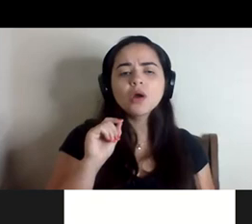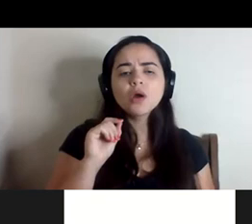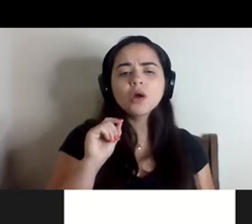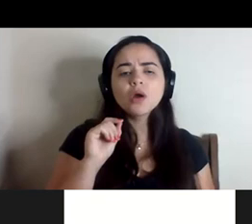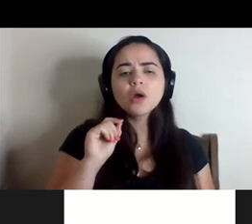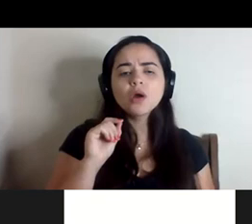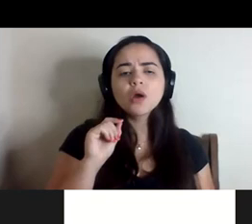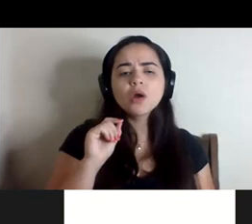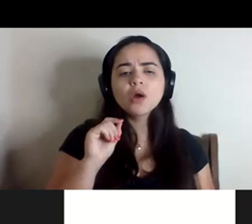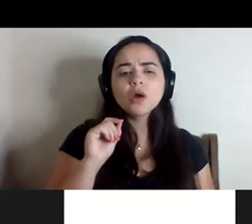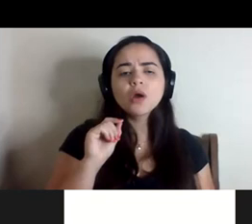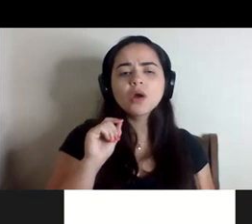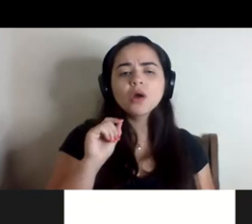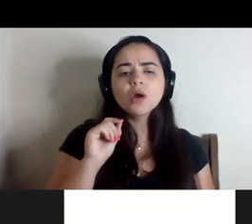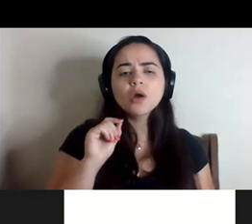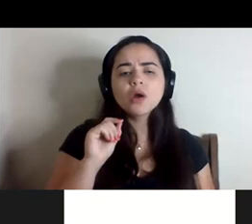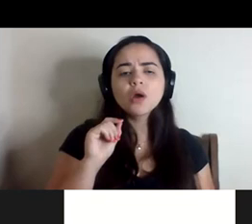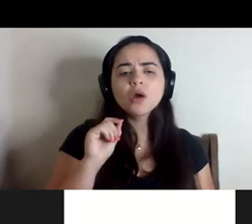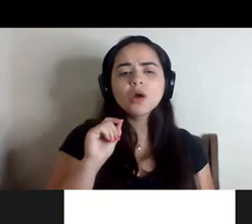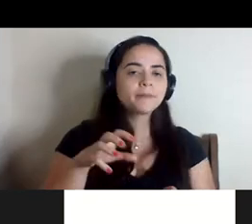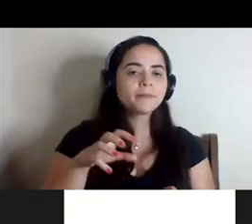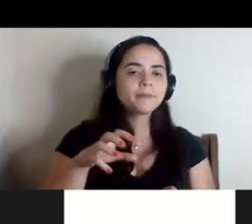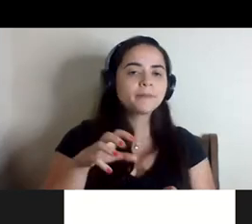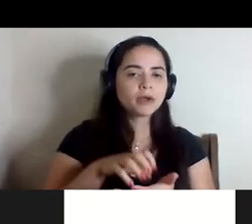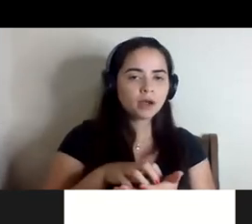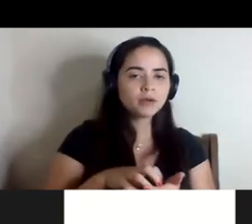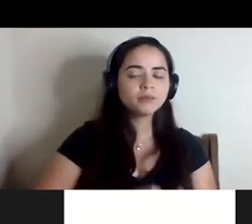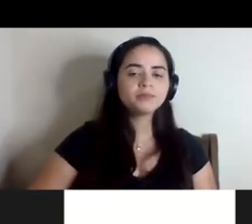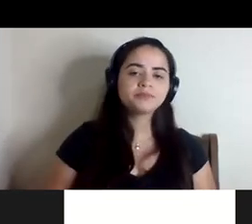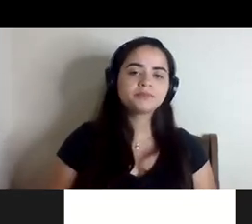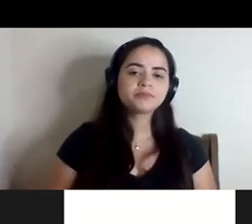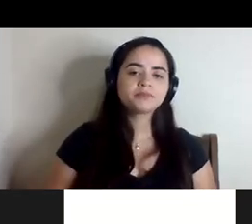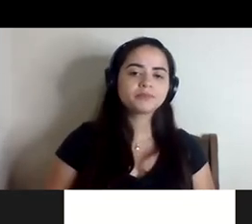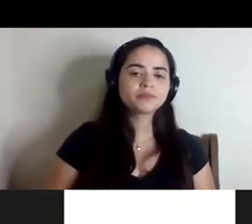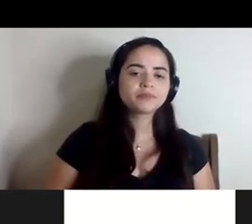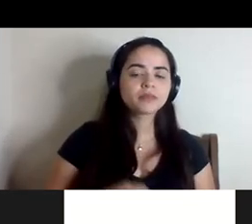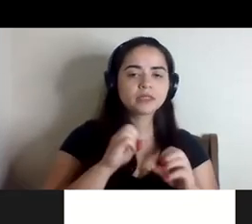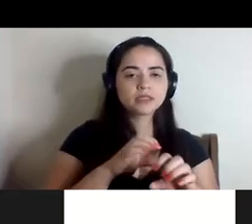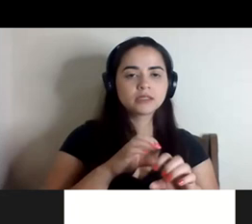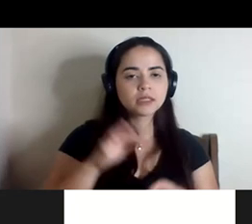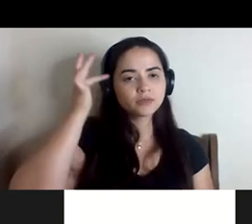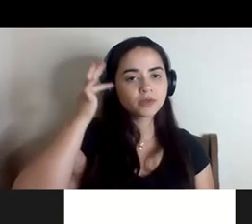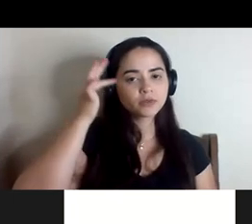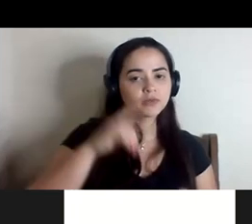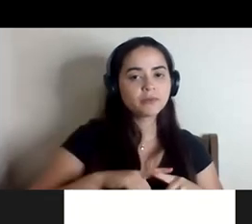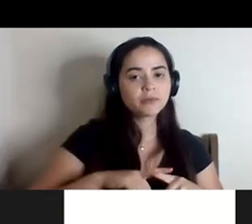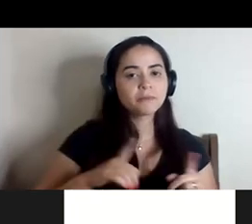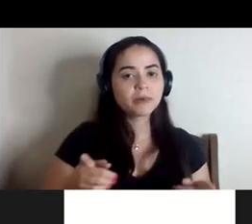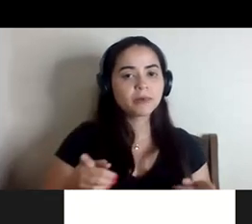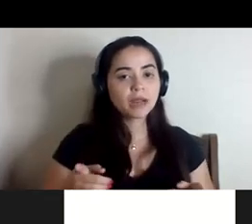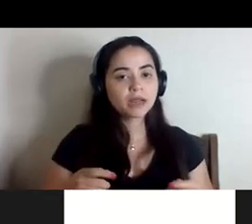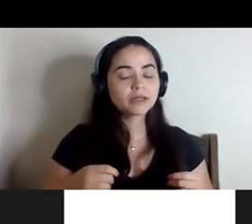2012. No concurso, no meu campus, para dar aula de filosofia, e descobri que eu tinha que dar aula de filosofia e